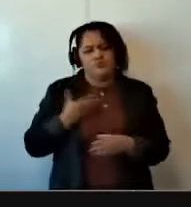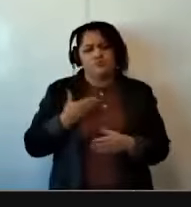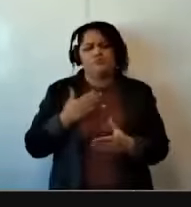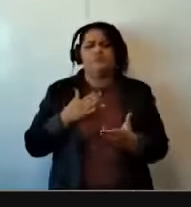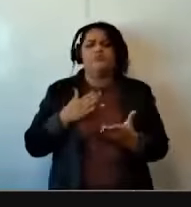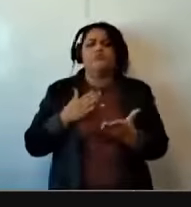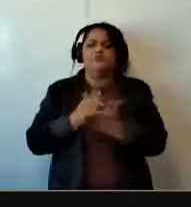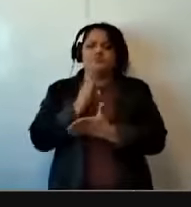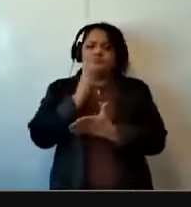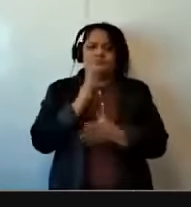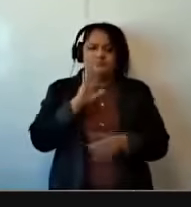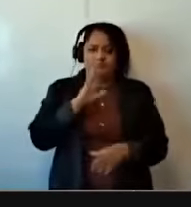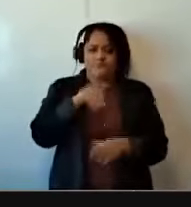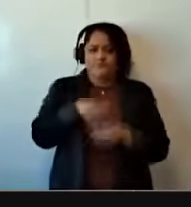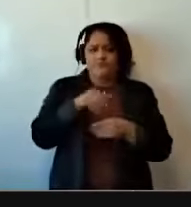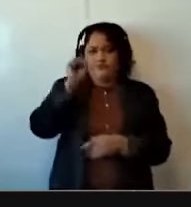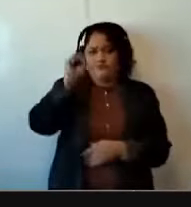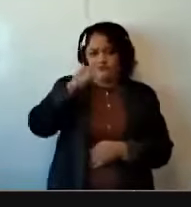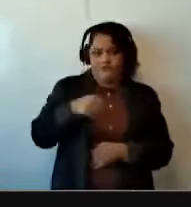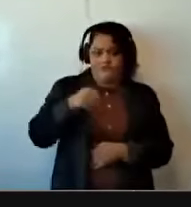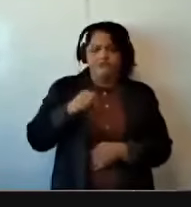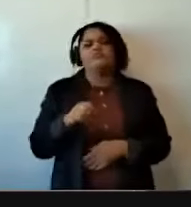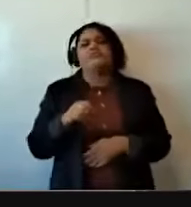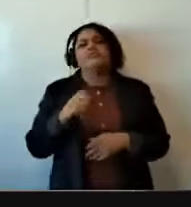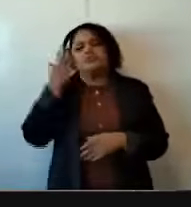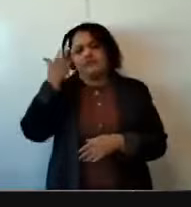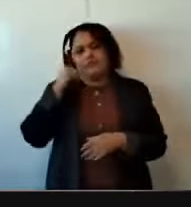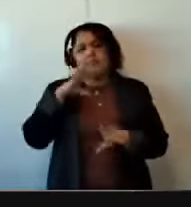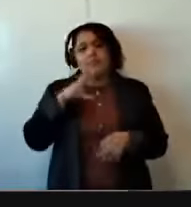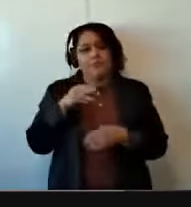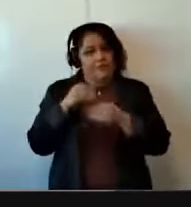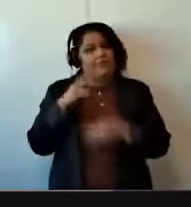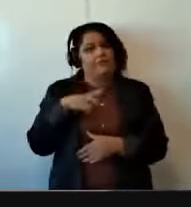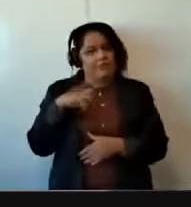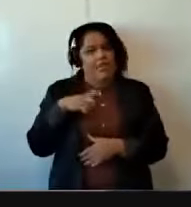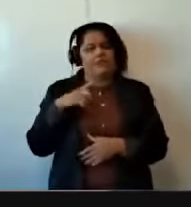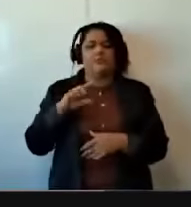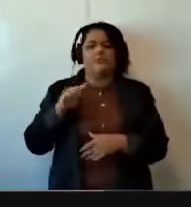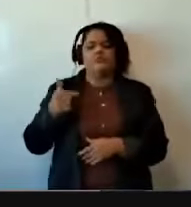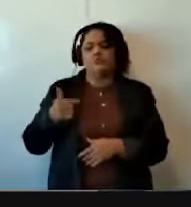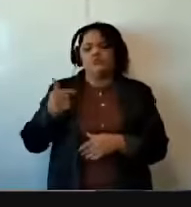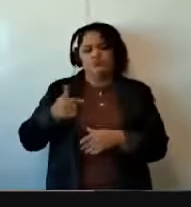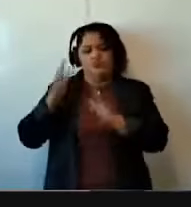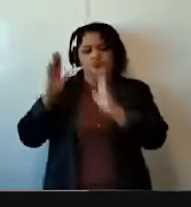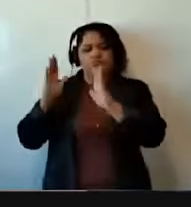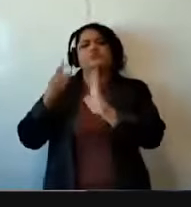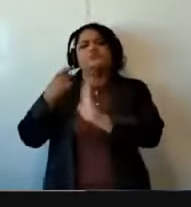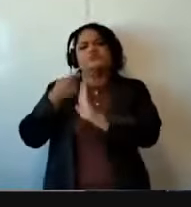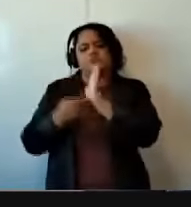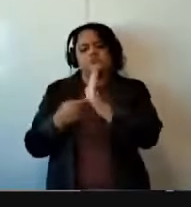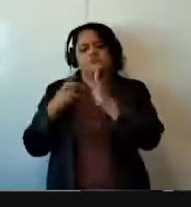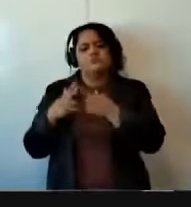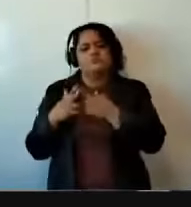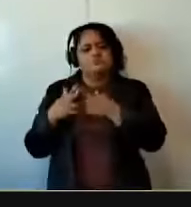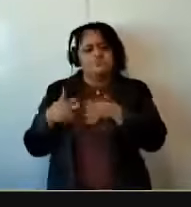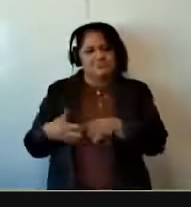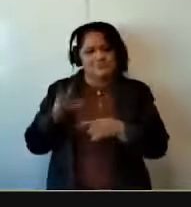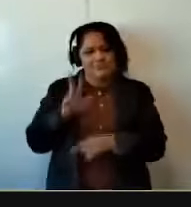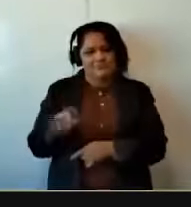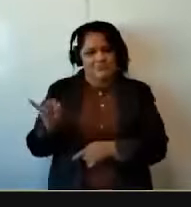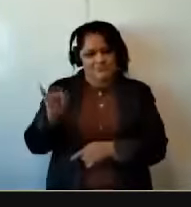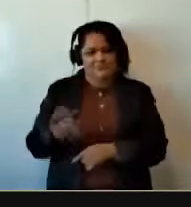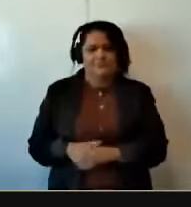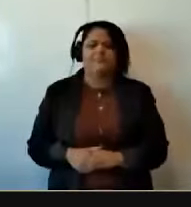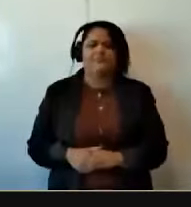turno, sabendo que tem emendas, então, no segundo turno, a gente acaba de ajustar o texto a ser aprovado. Obrigado, presidente. Obrigado,